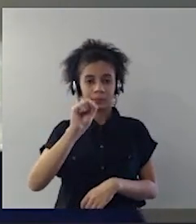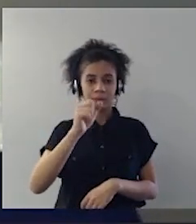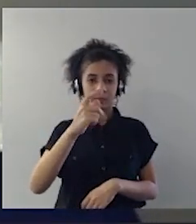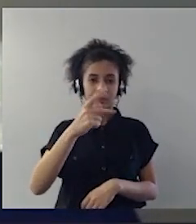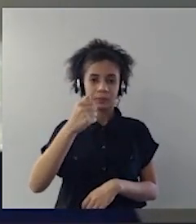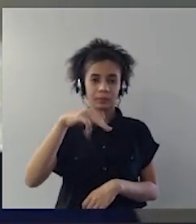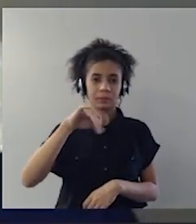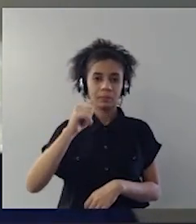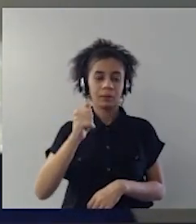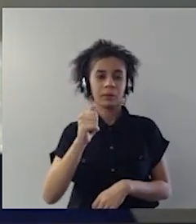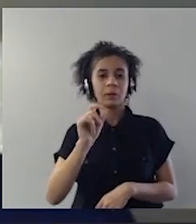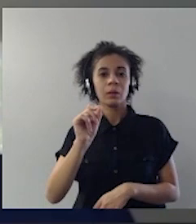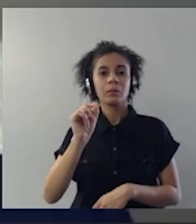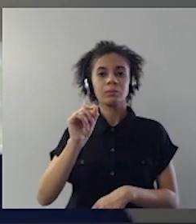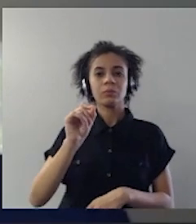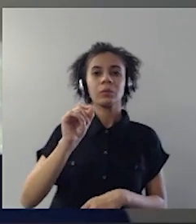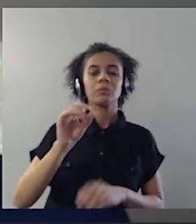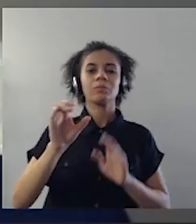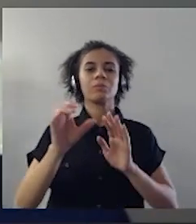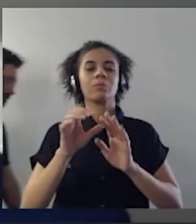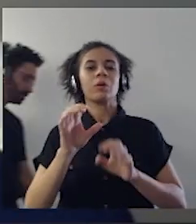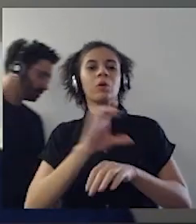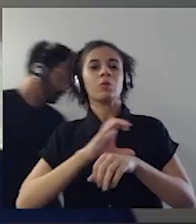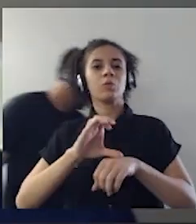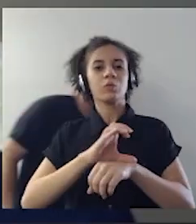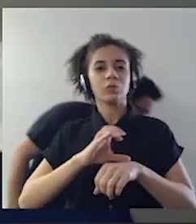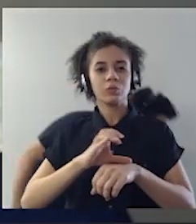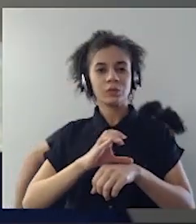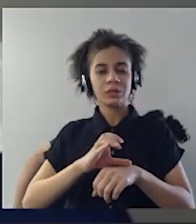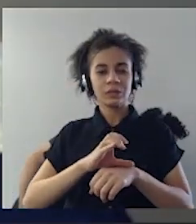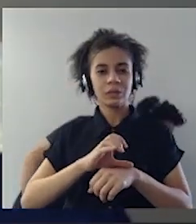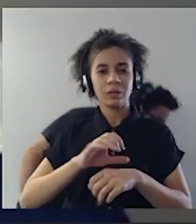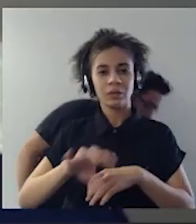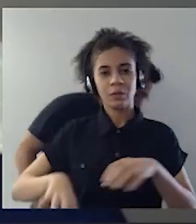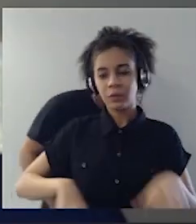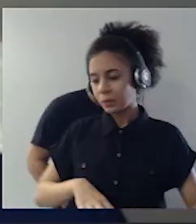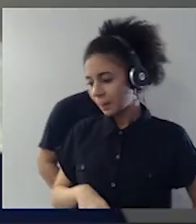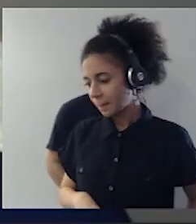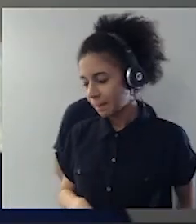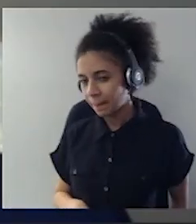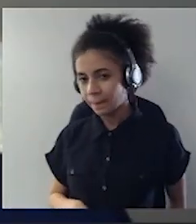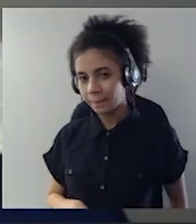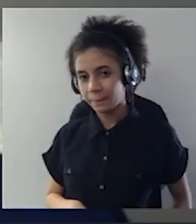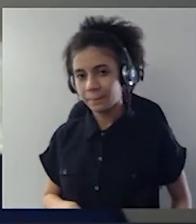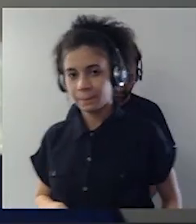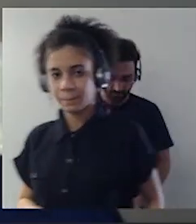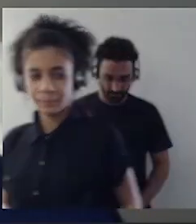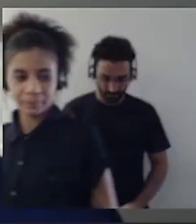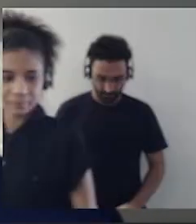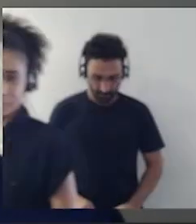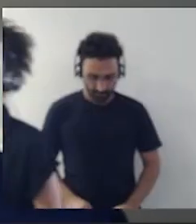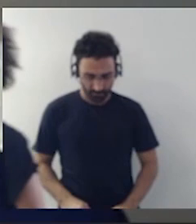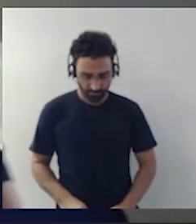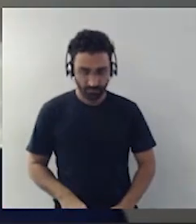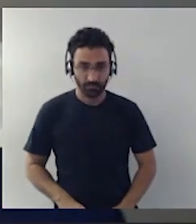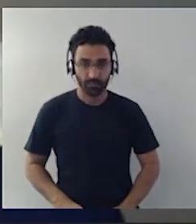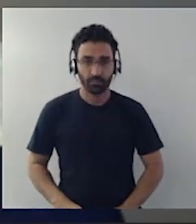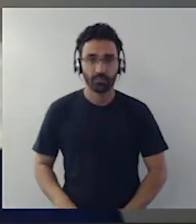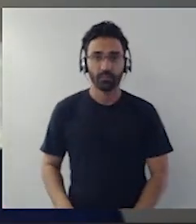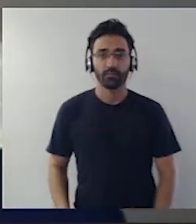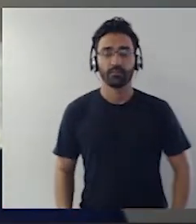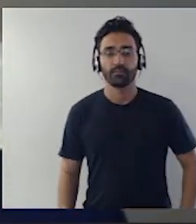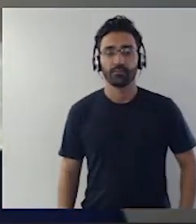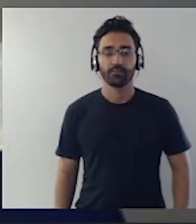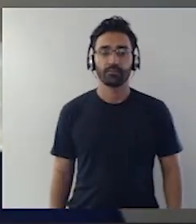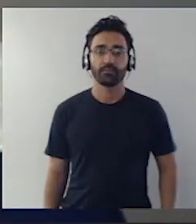na Constituição Espanhola de 78, ou seja, a constitucionalização do direito administrativo deu